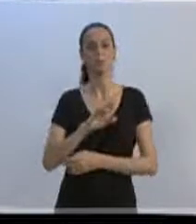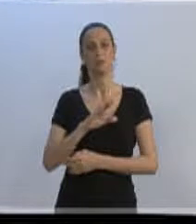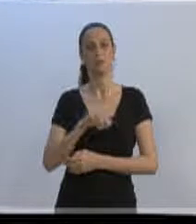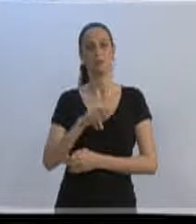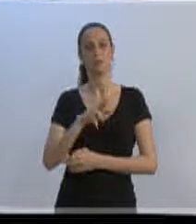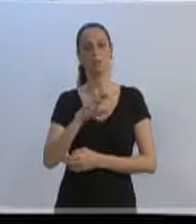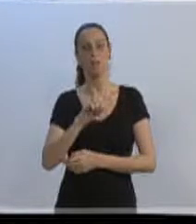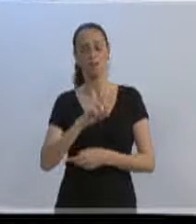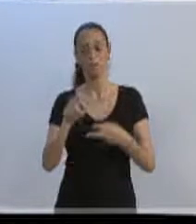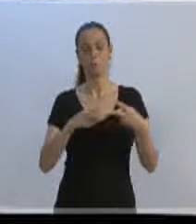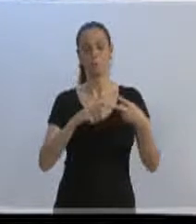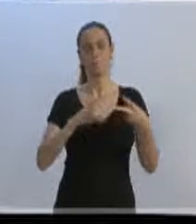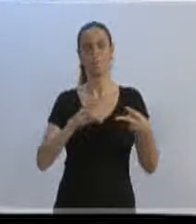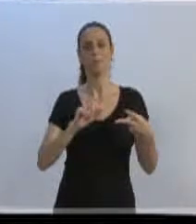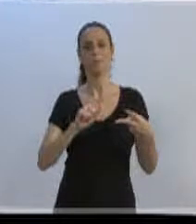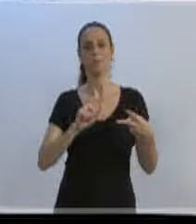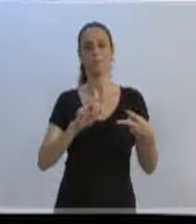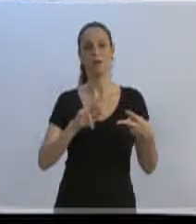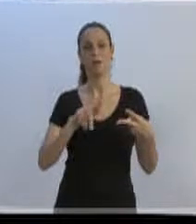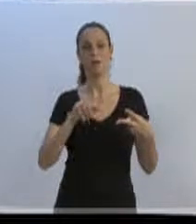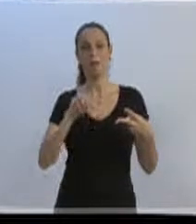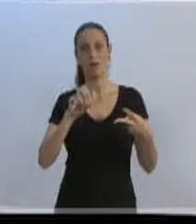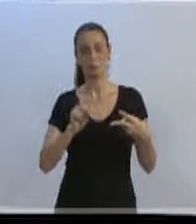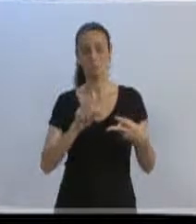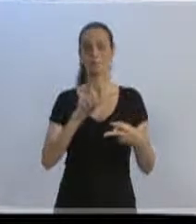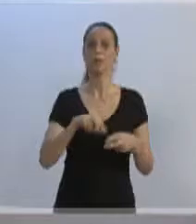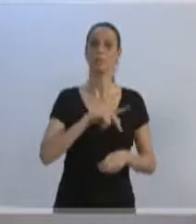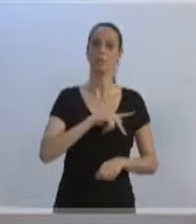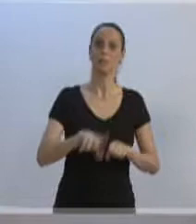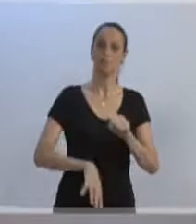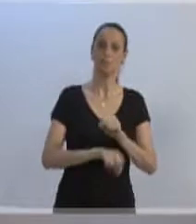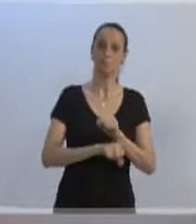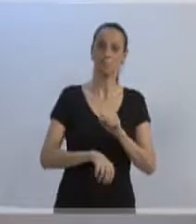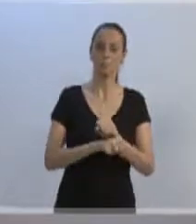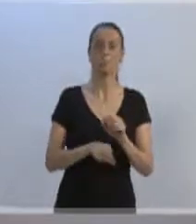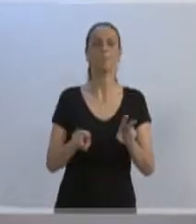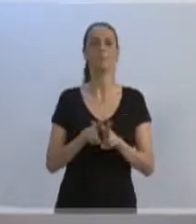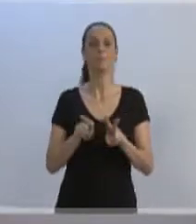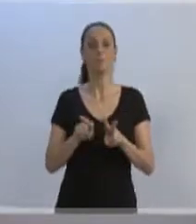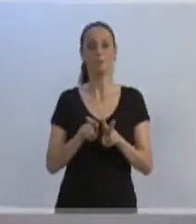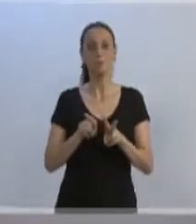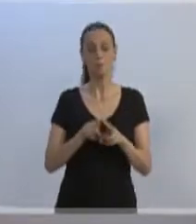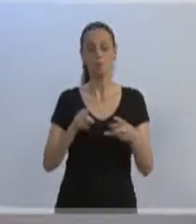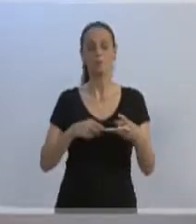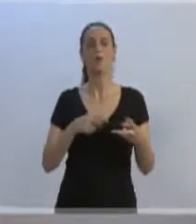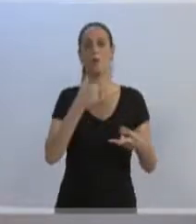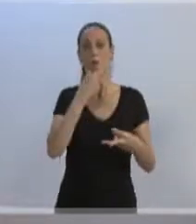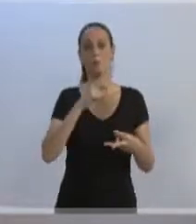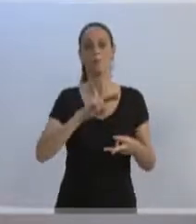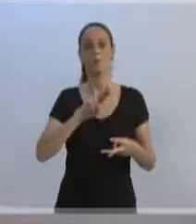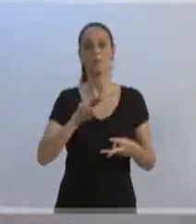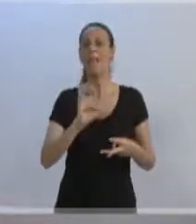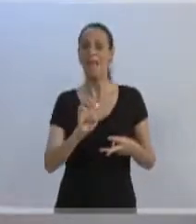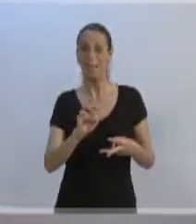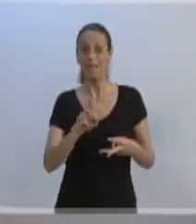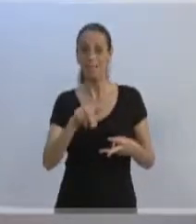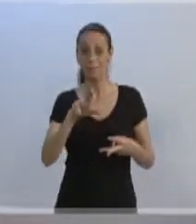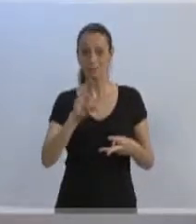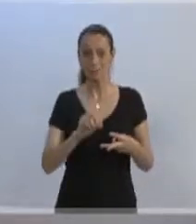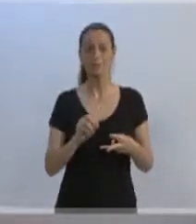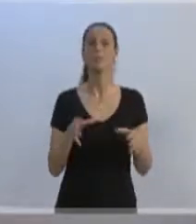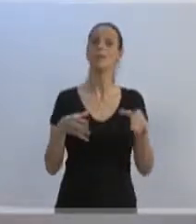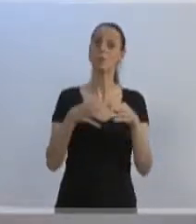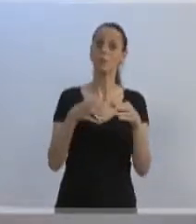do carlos lang presidente do seterb dentro da vila itoupava e e é no público disse também esse timaço grande que